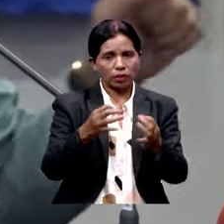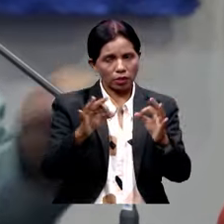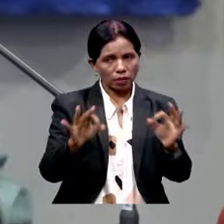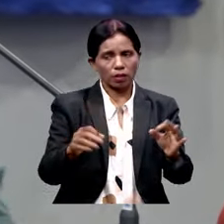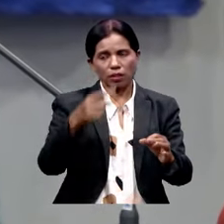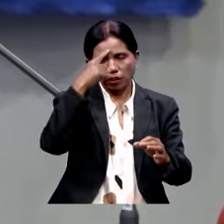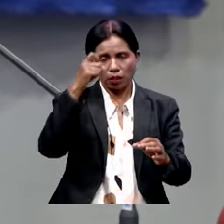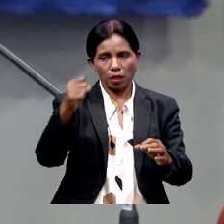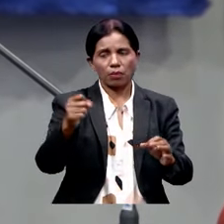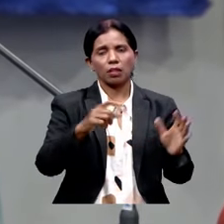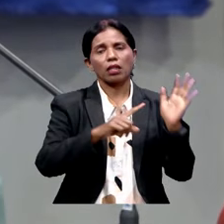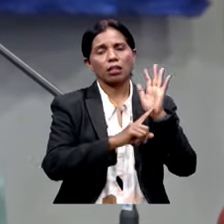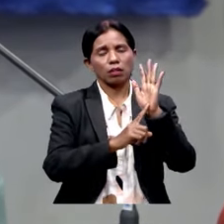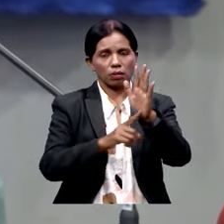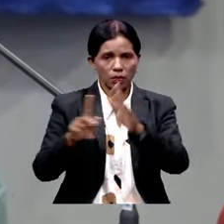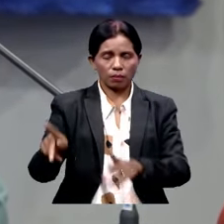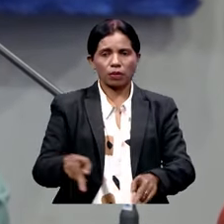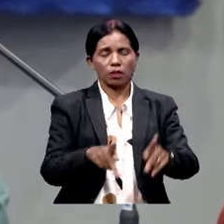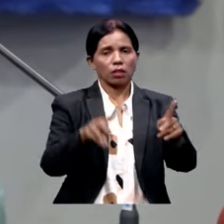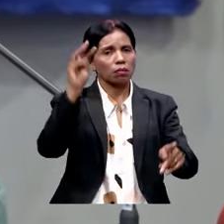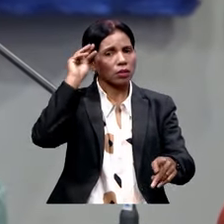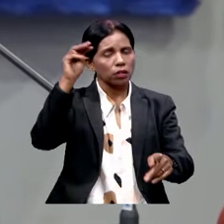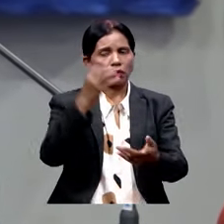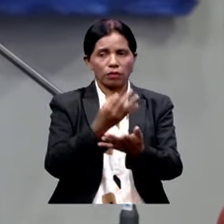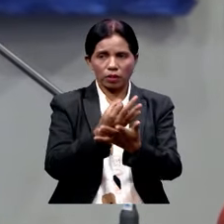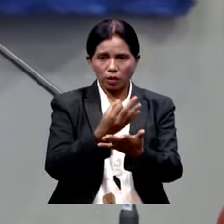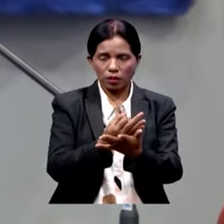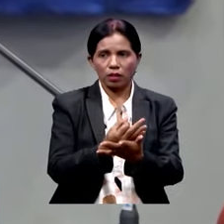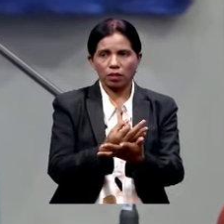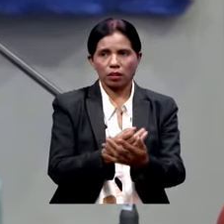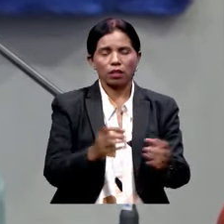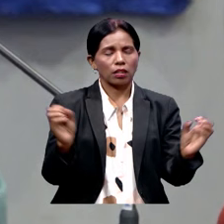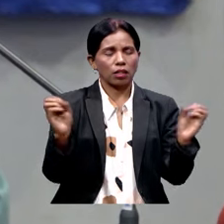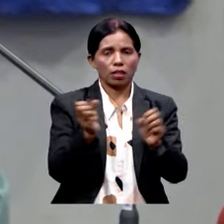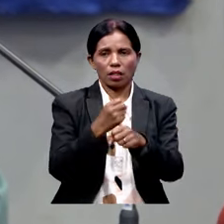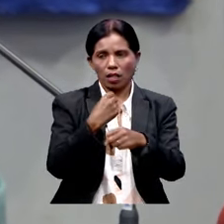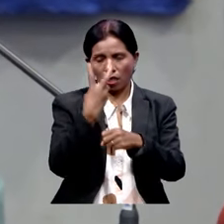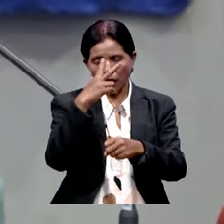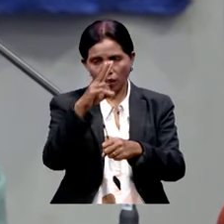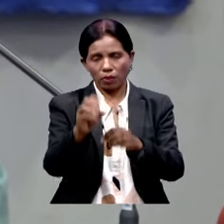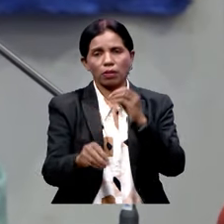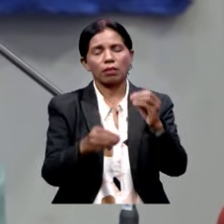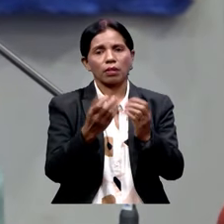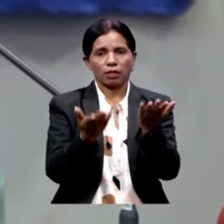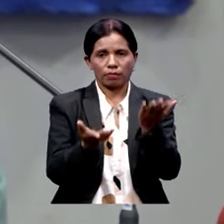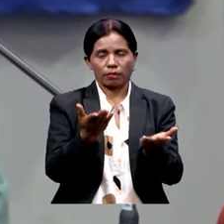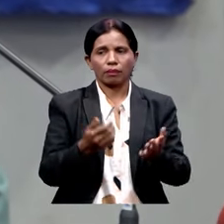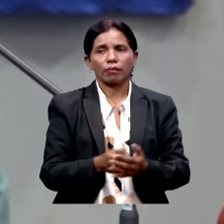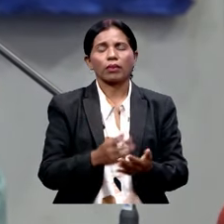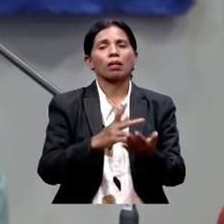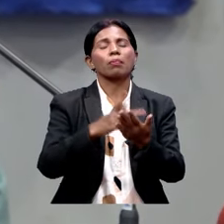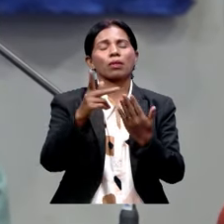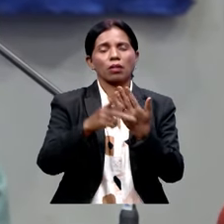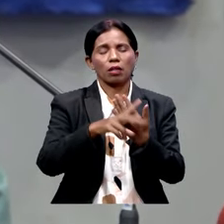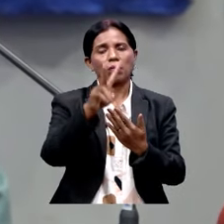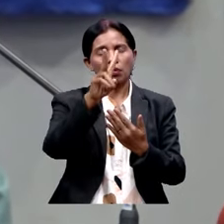Também a transferência pública, Ministério das Finanças, moço. La consegue controlar a free balance. Programa Rua de